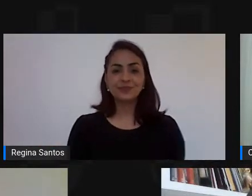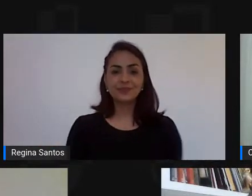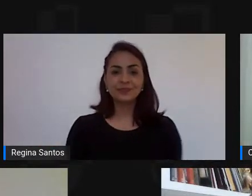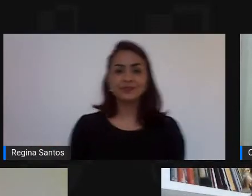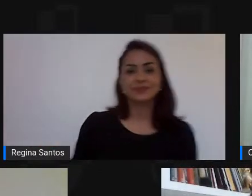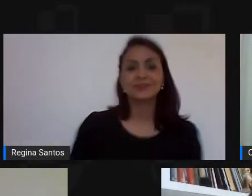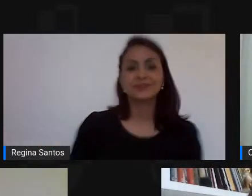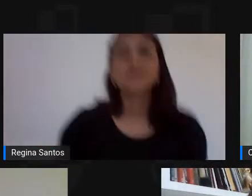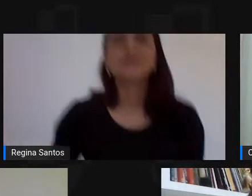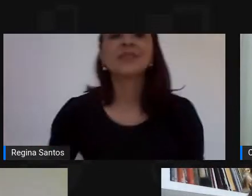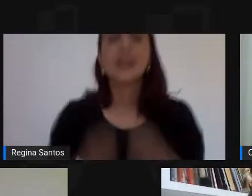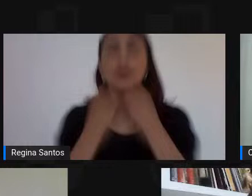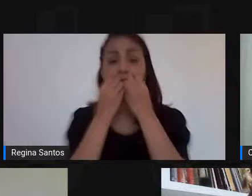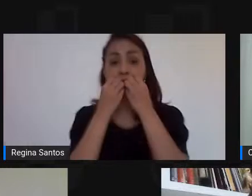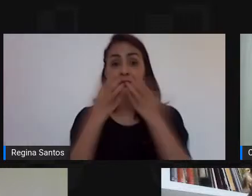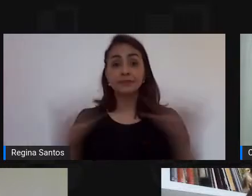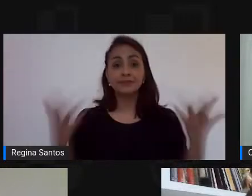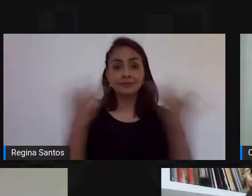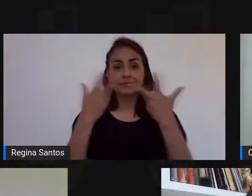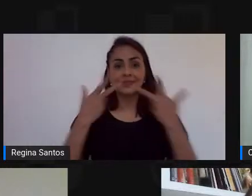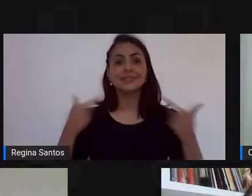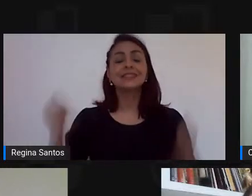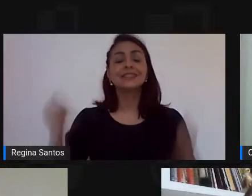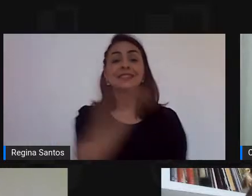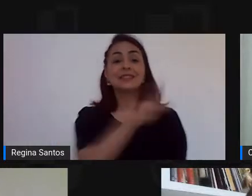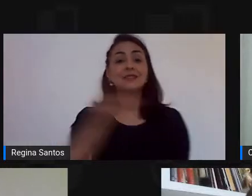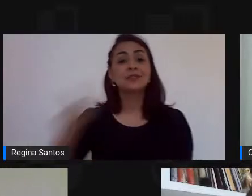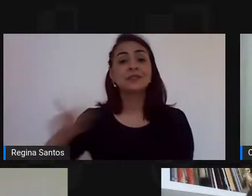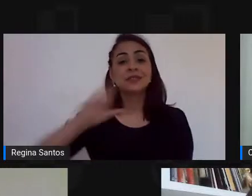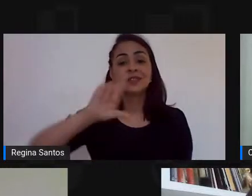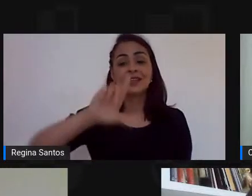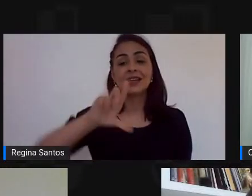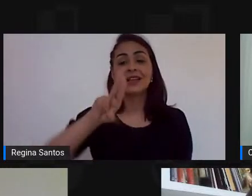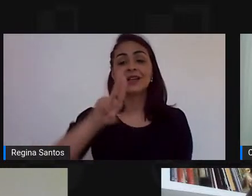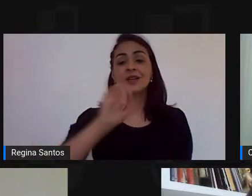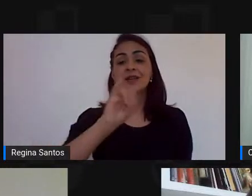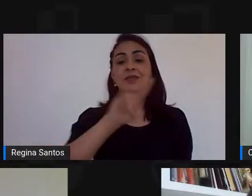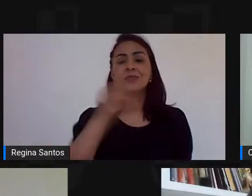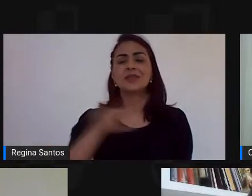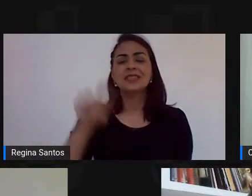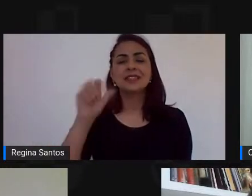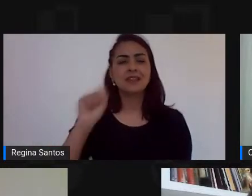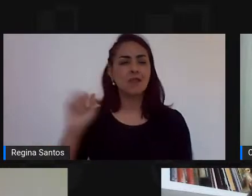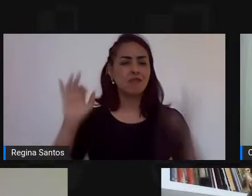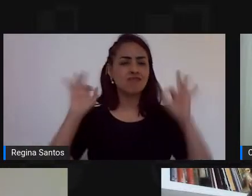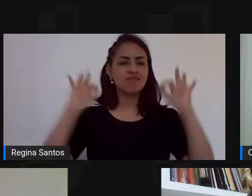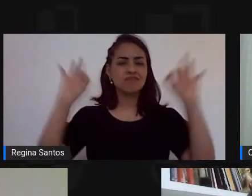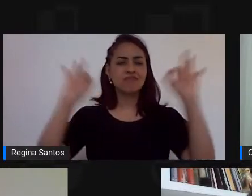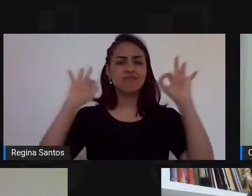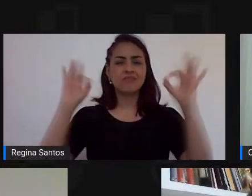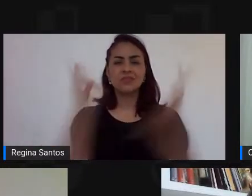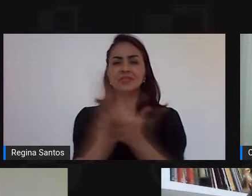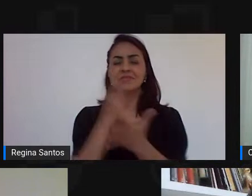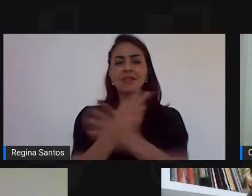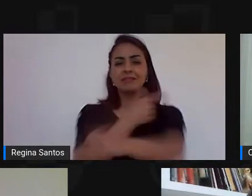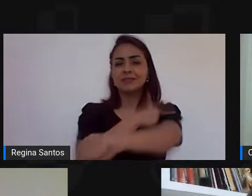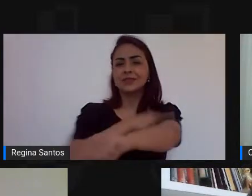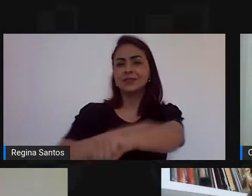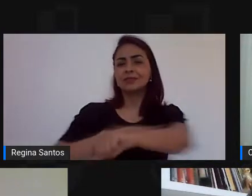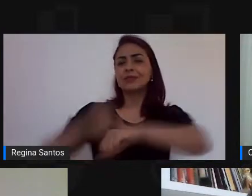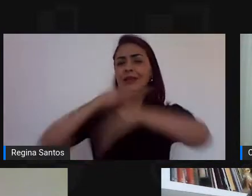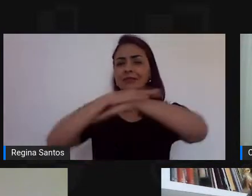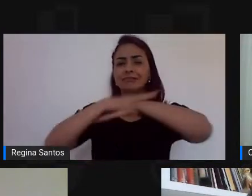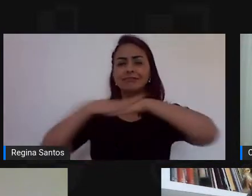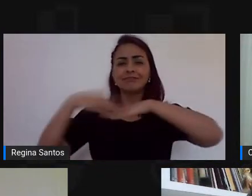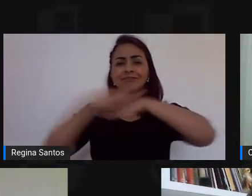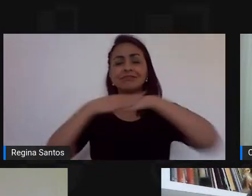show de bola. A professora Luísa, sempre muito elegante, sempre muito amável comigo, uma mãe para mim,